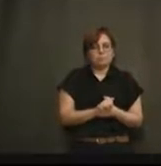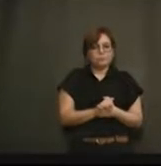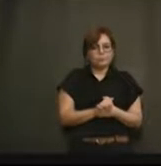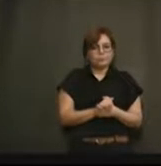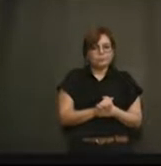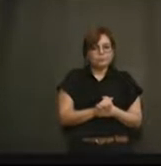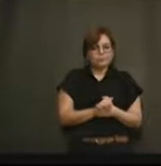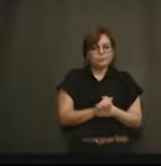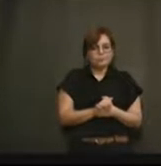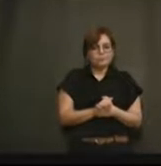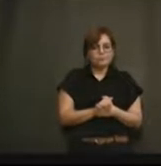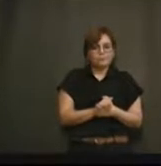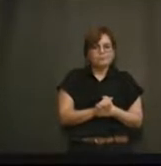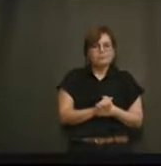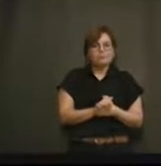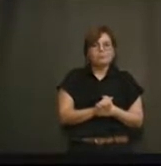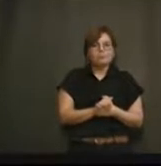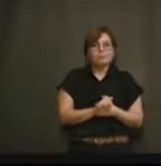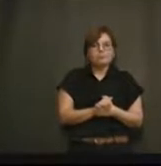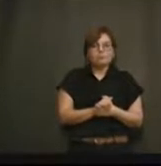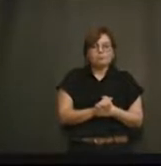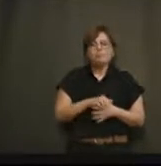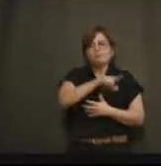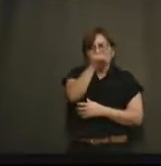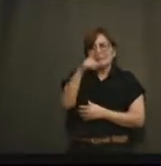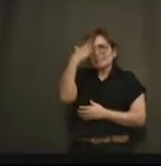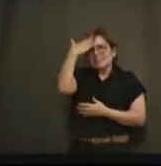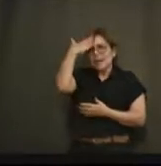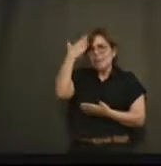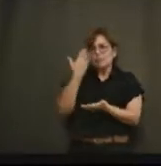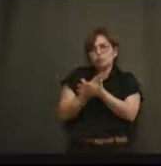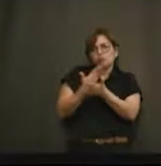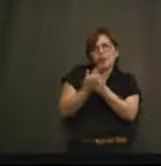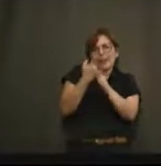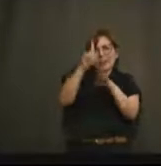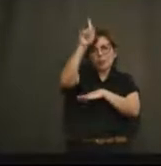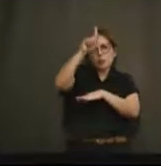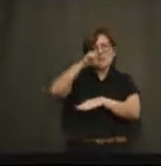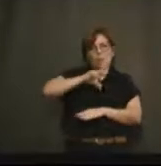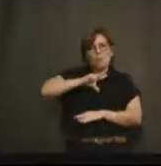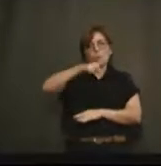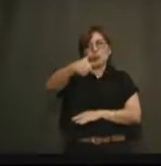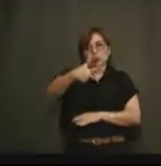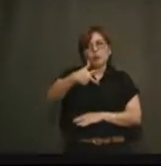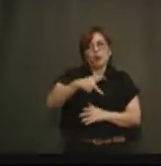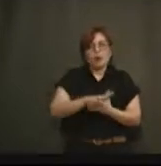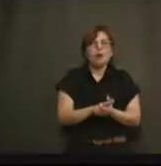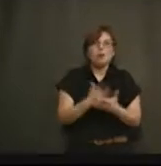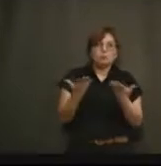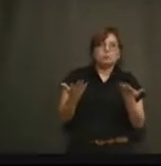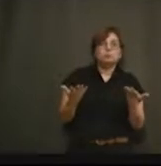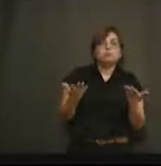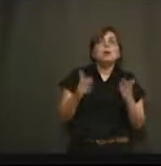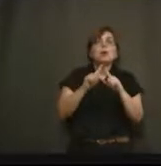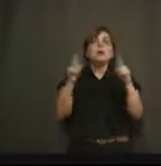eu sabe que eu estudei em Portugal, né? Fiz a graduação em Portugal, cresci lá, fiz a graduação em Portugal.